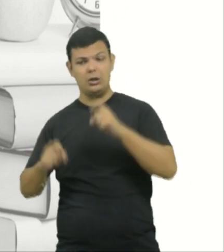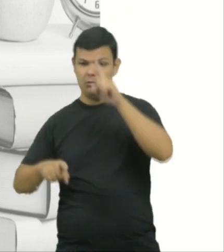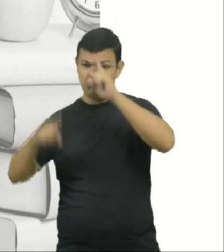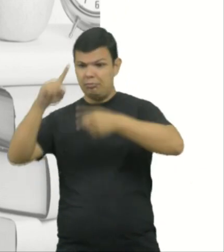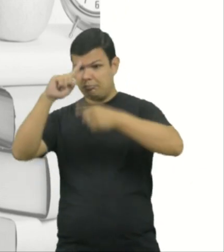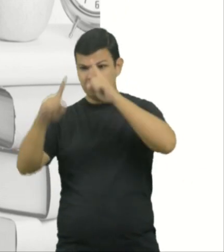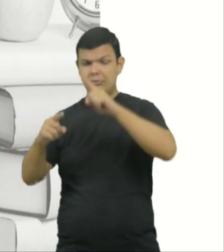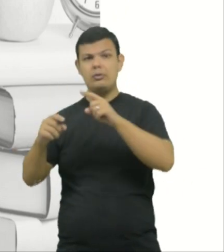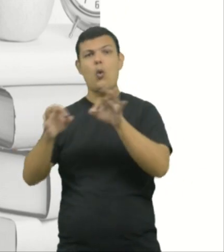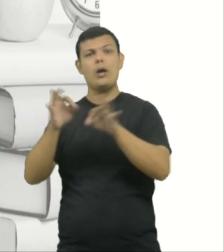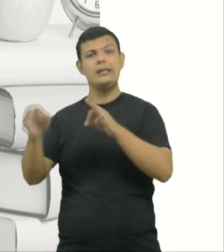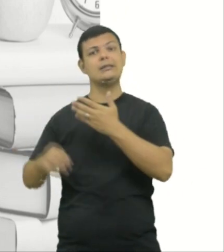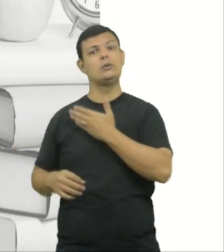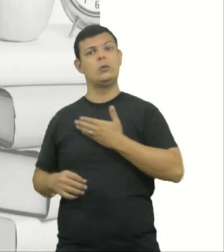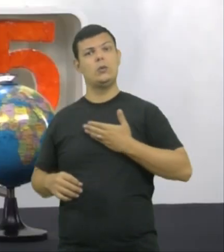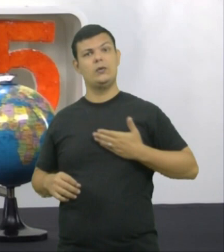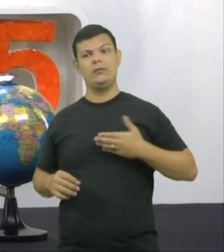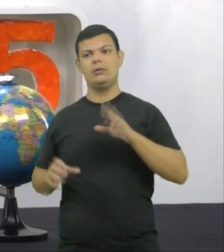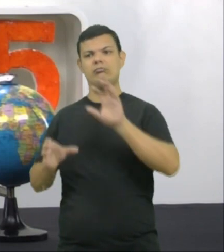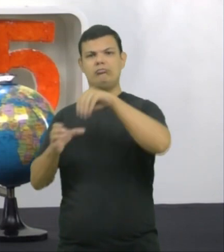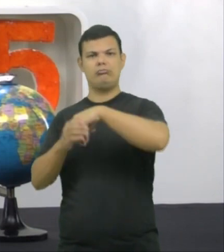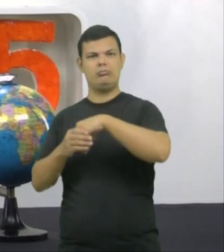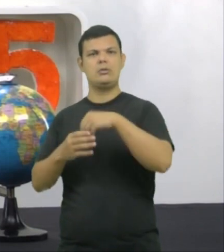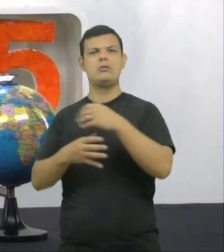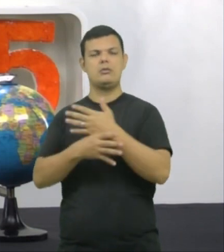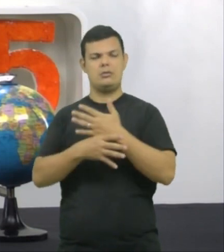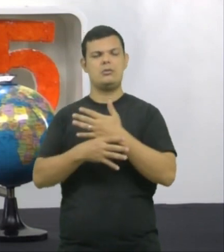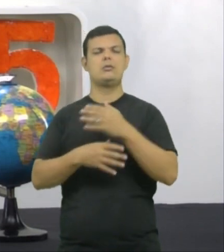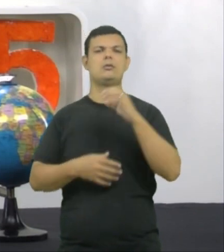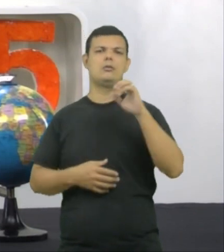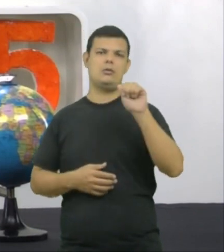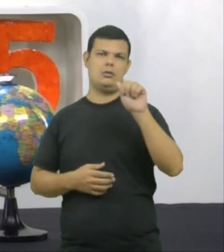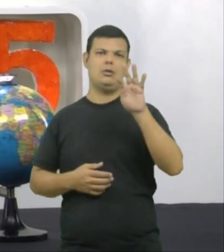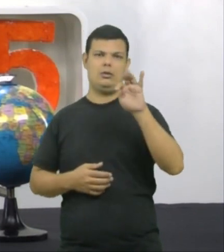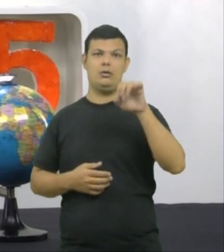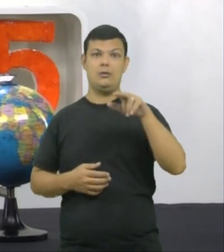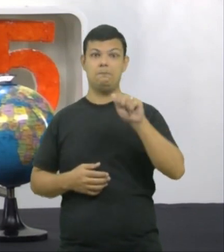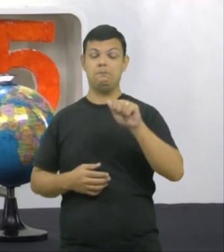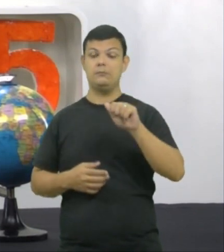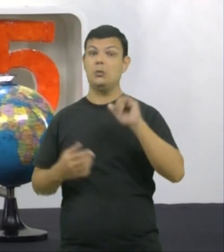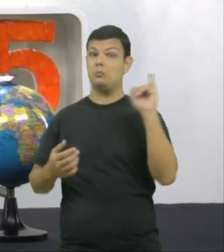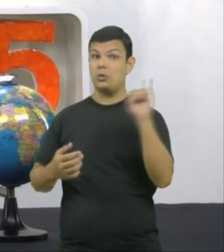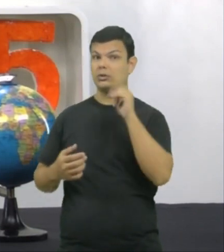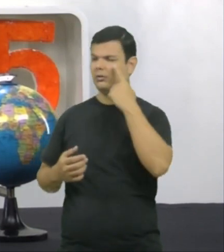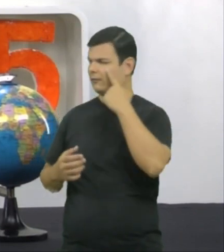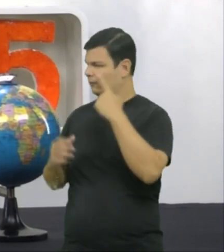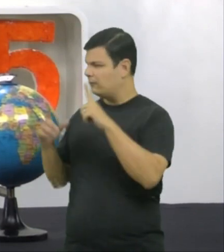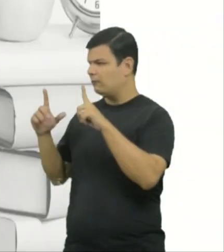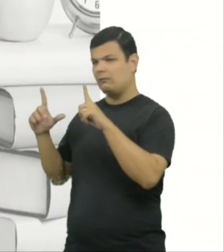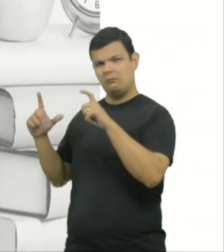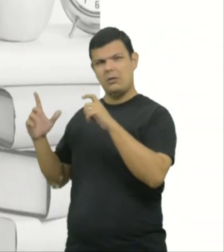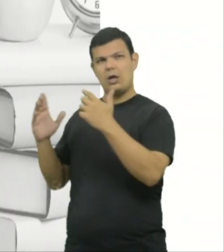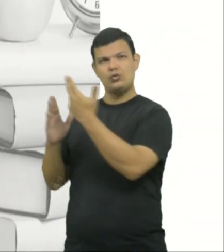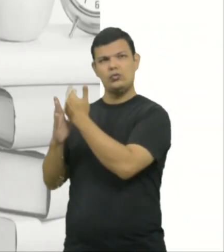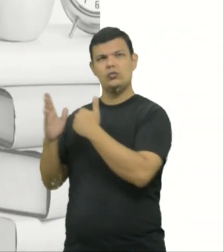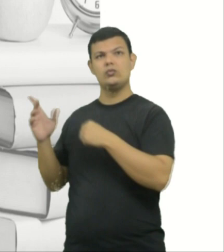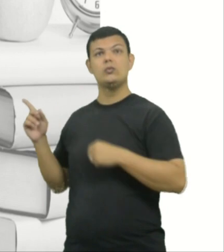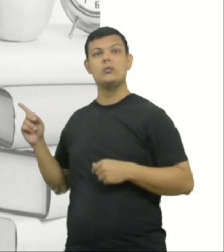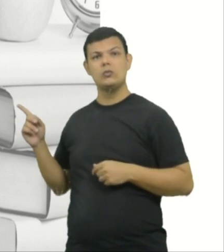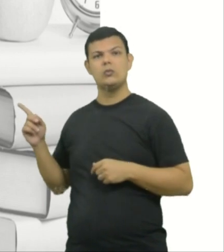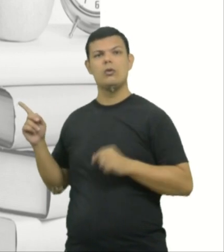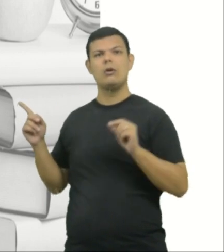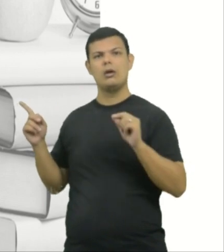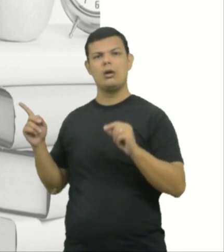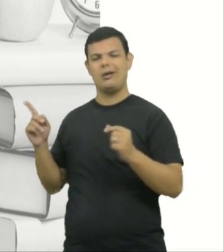do Estado, da democracia ateniense. Olha que detalhe importante nessa imagem, tá? Ela é